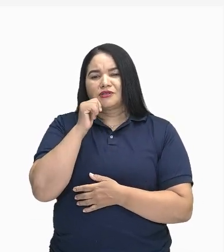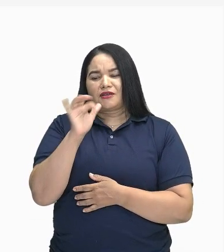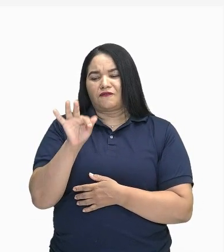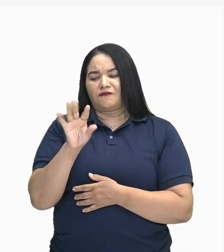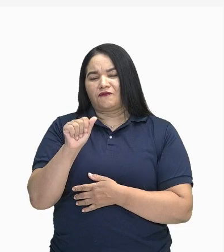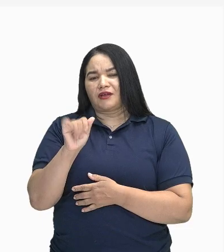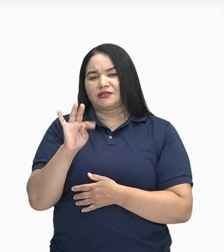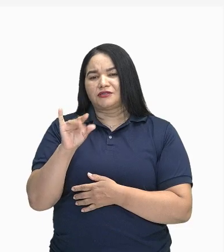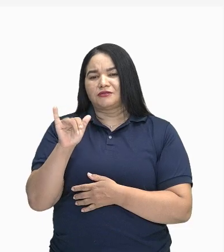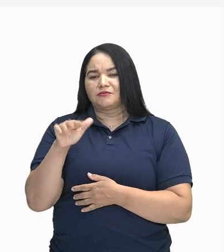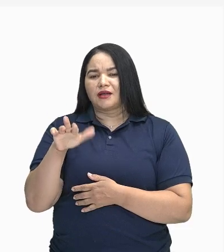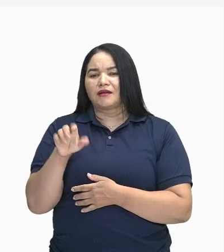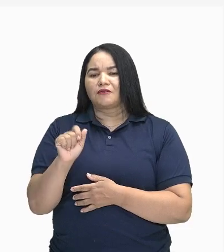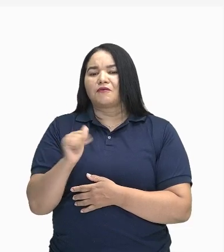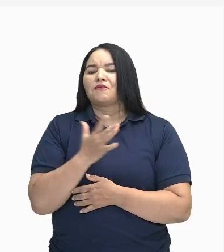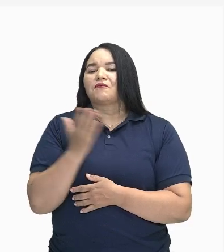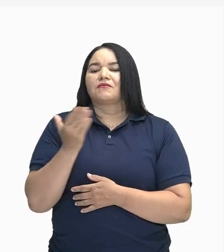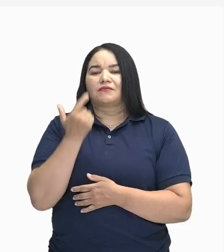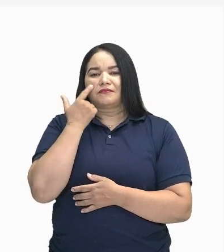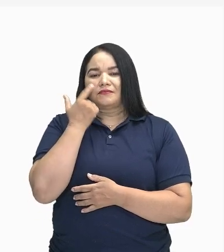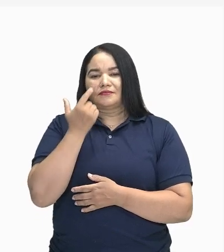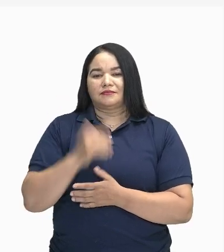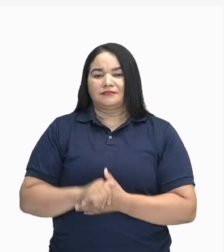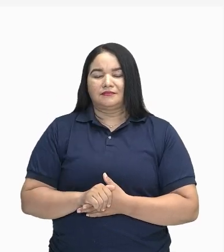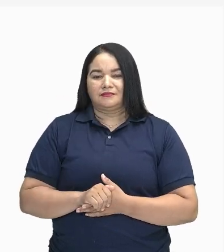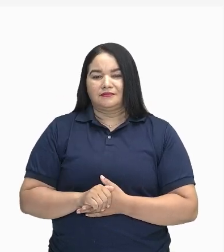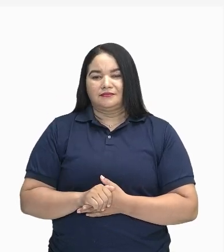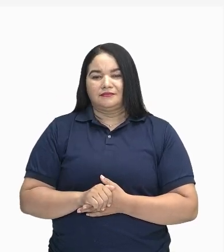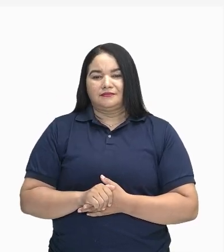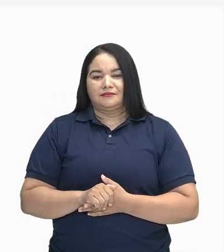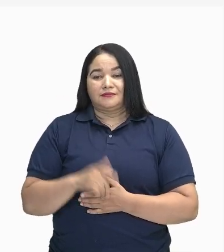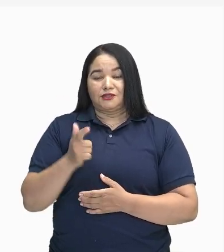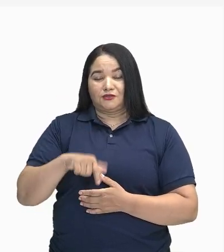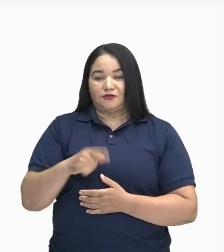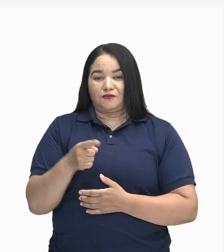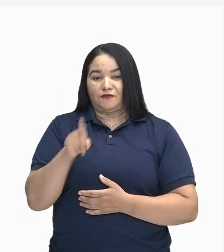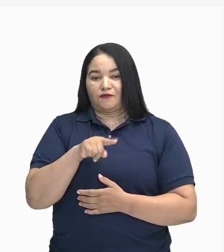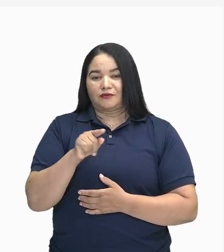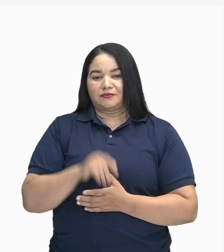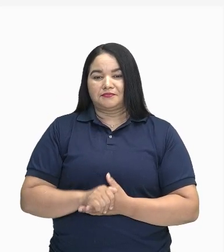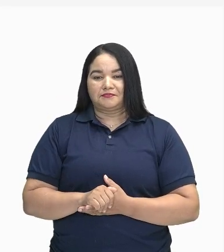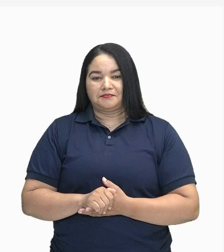voltar aqui. Bora voltar no nosso enunciado.